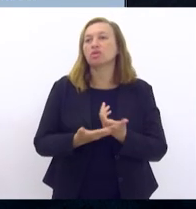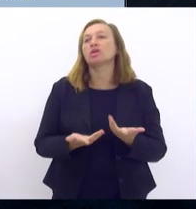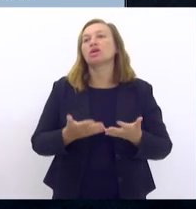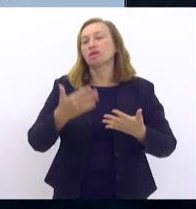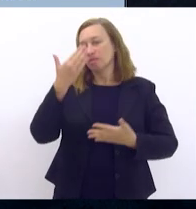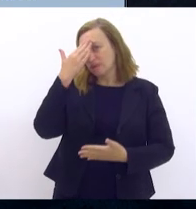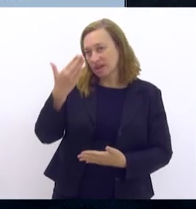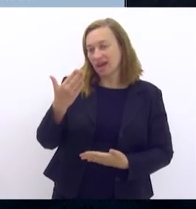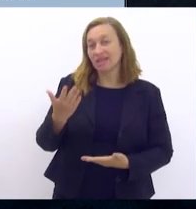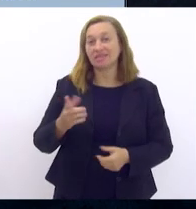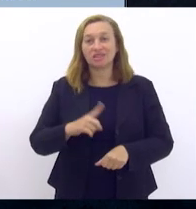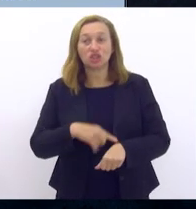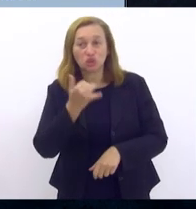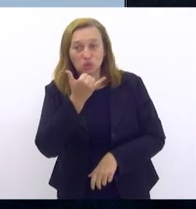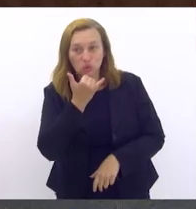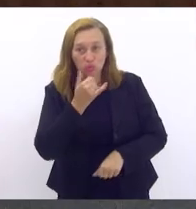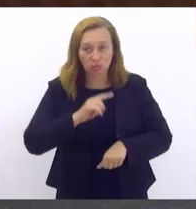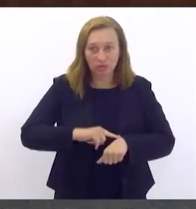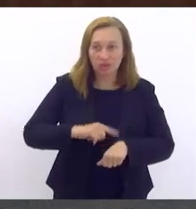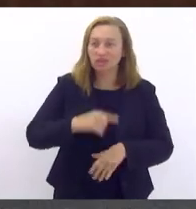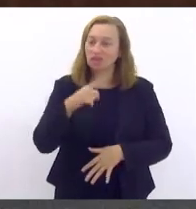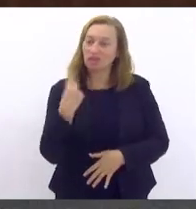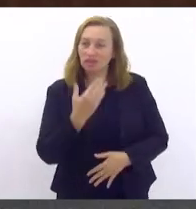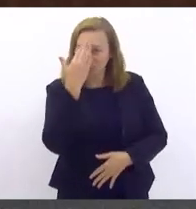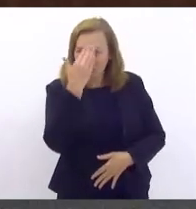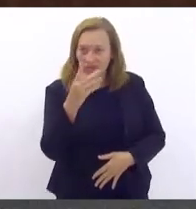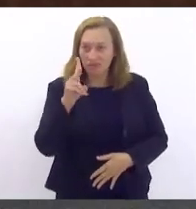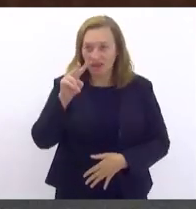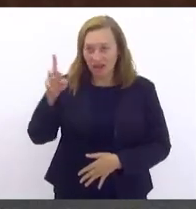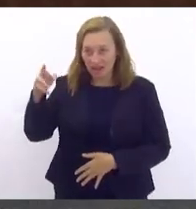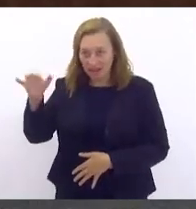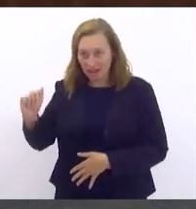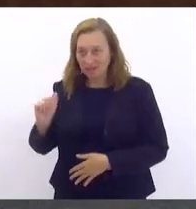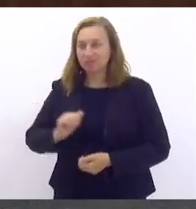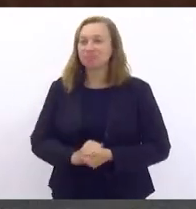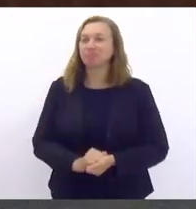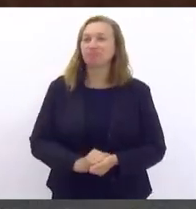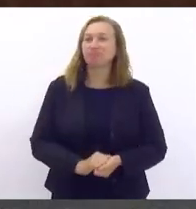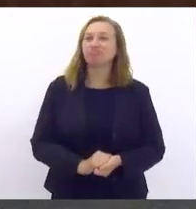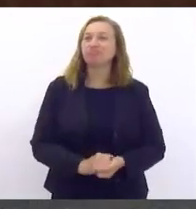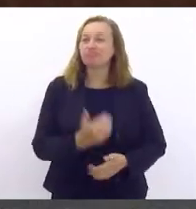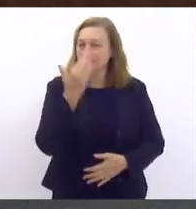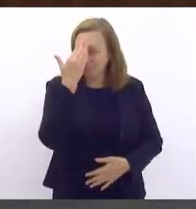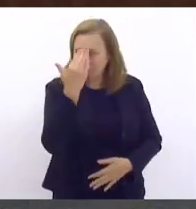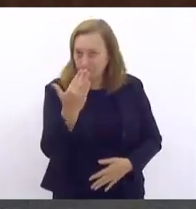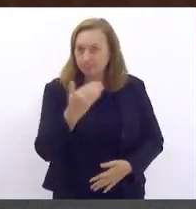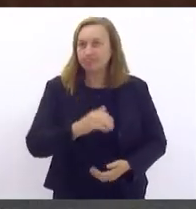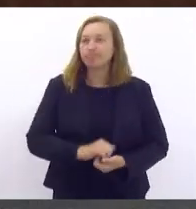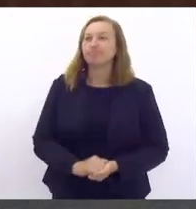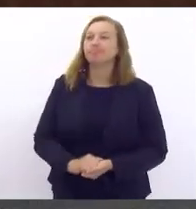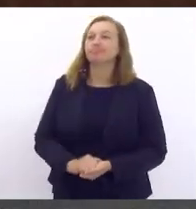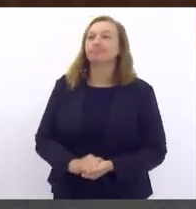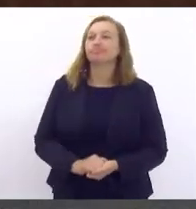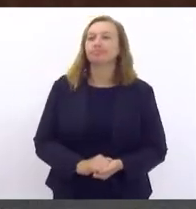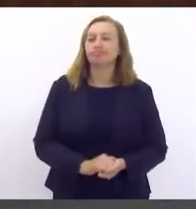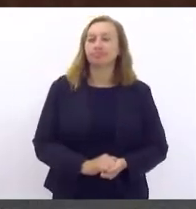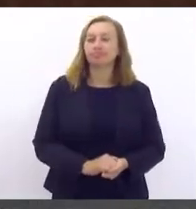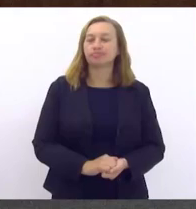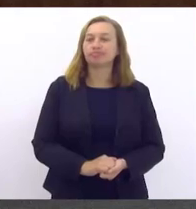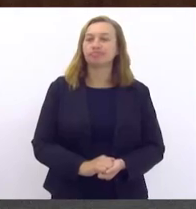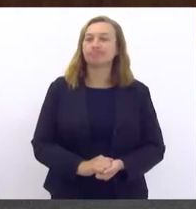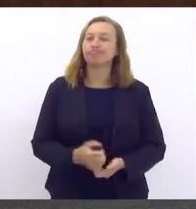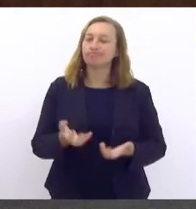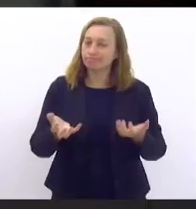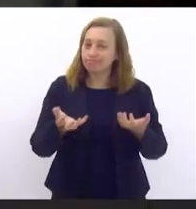achei necessário a gente que agradece galera muito obrigada eu